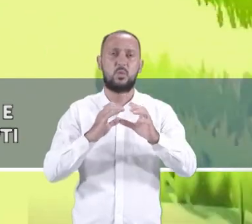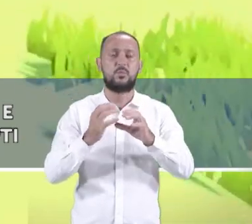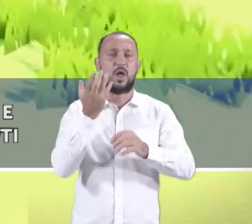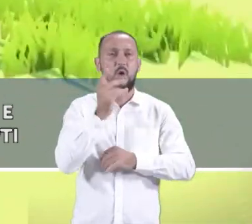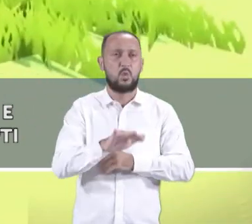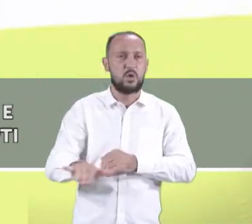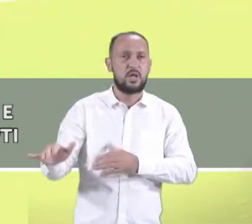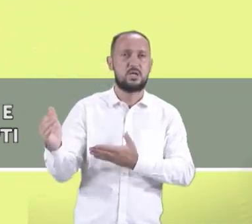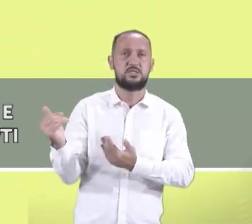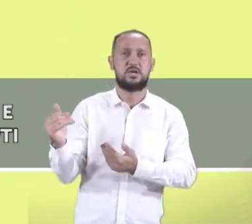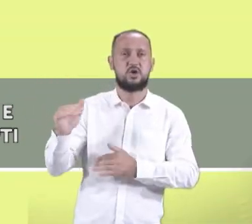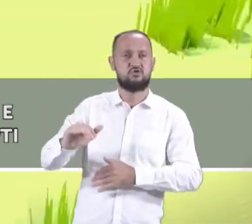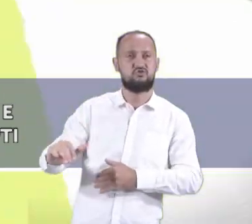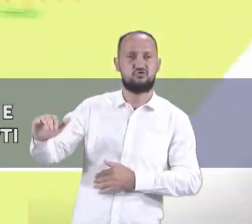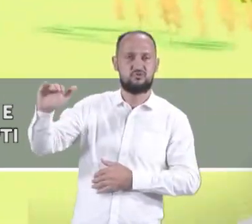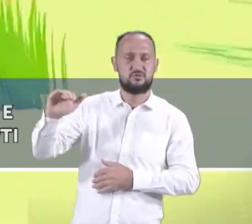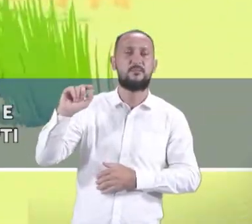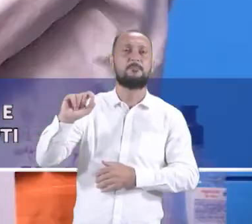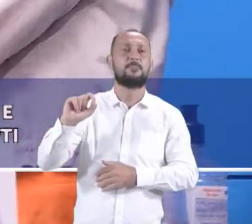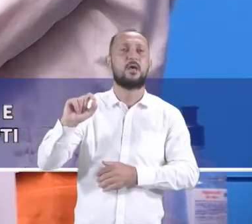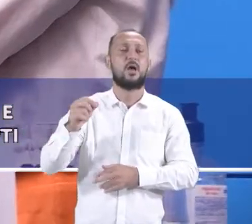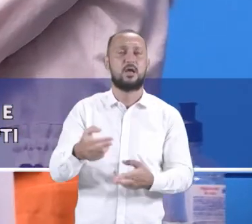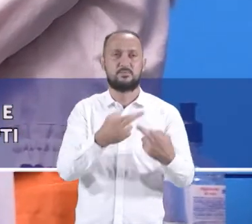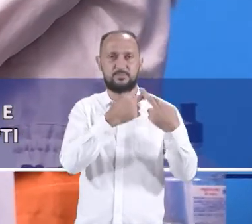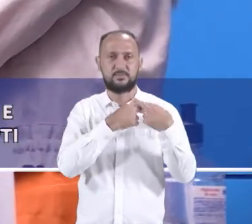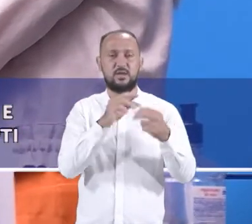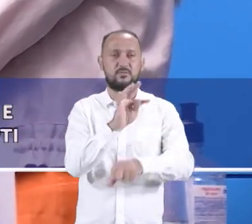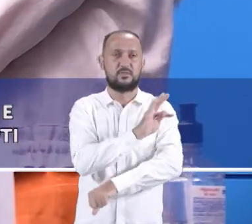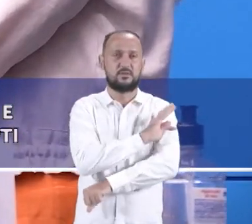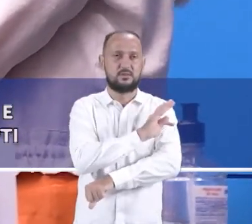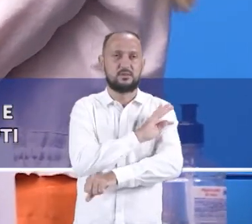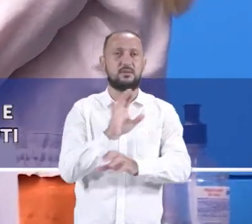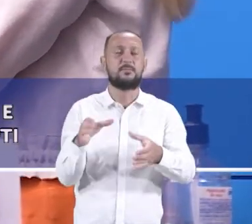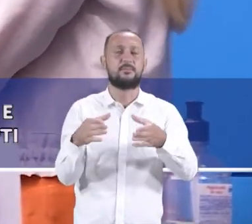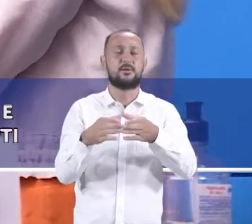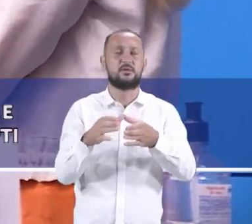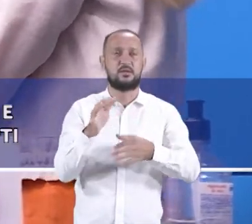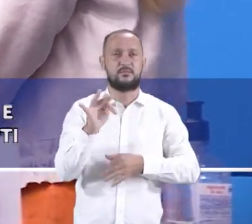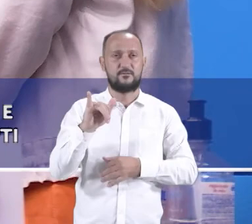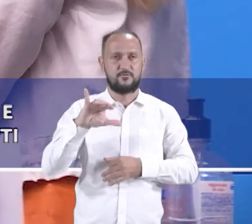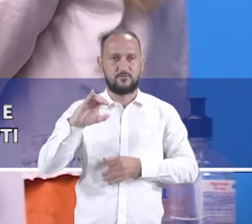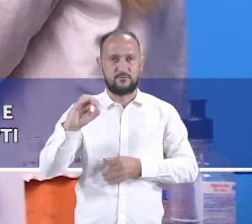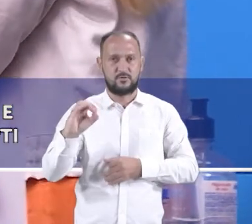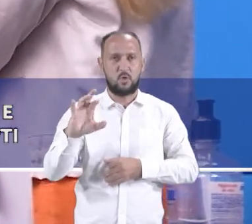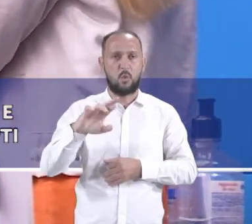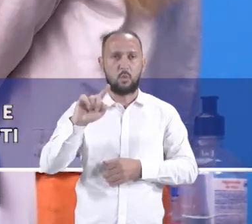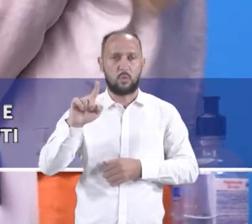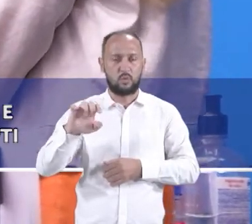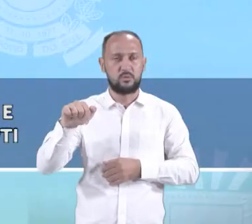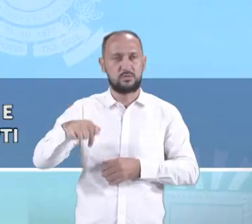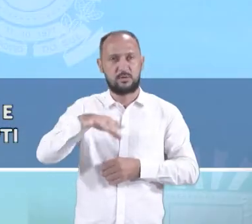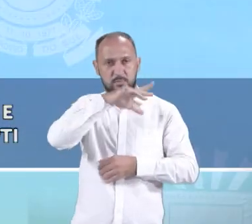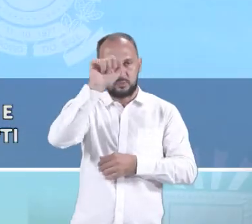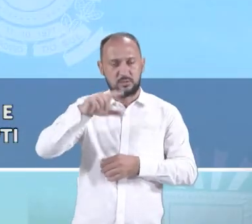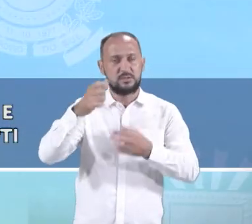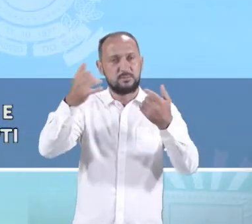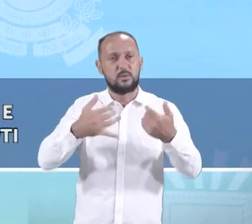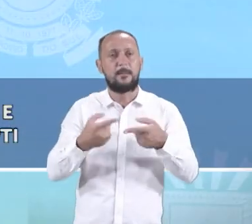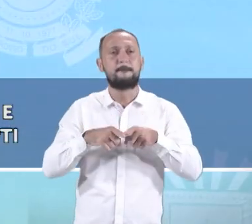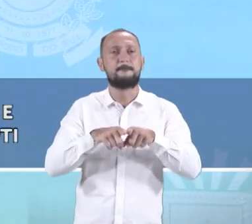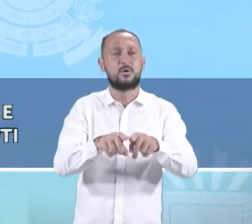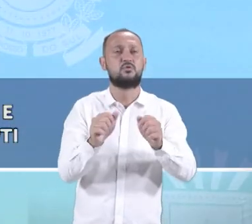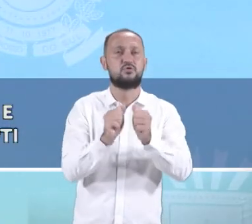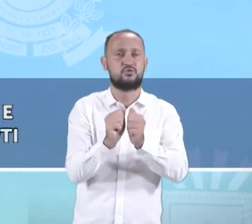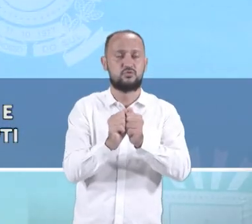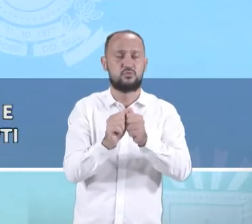comunica facilmente com crianças e adolescentes. A responsável técnica pelo escritório da Fiocruz em Mato Grosso do Sul reforçou